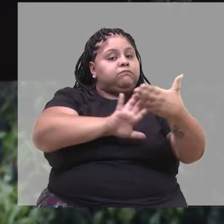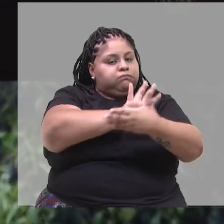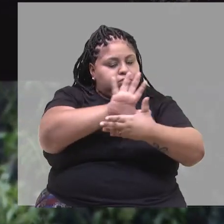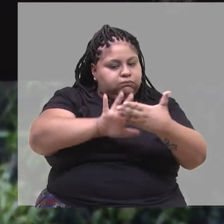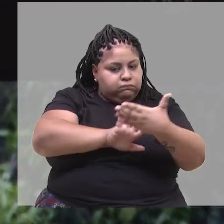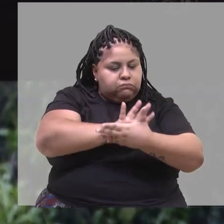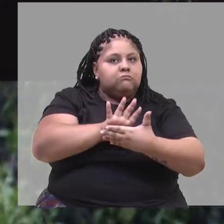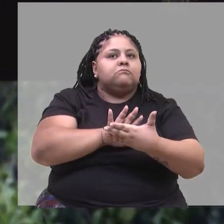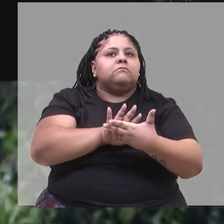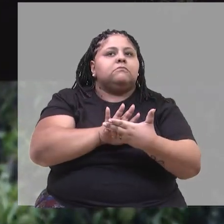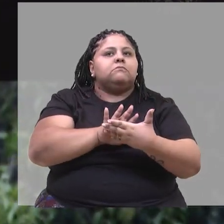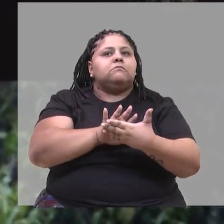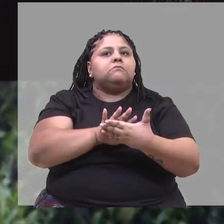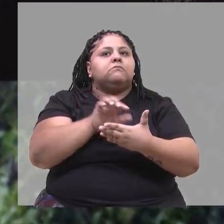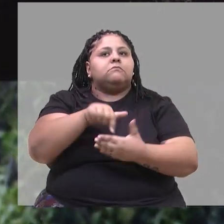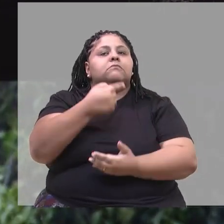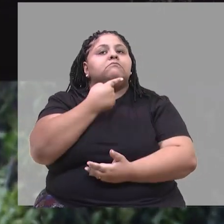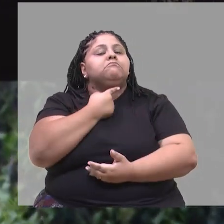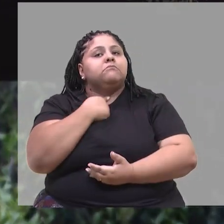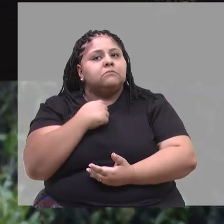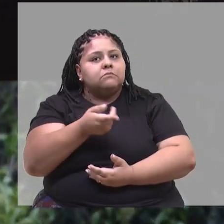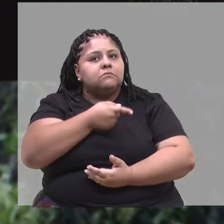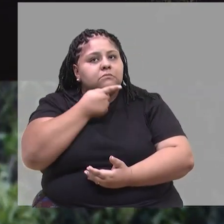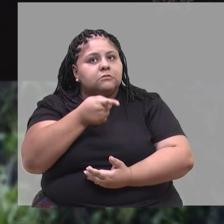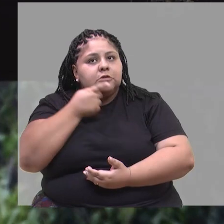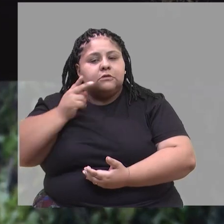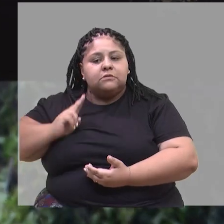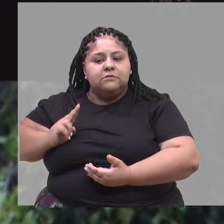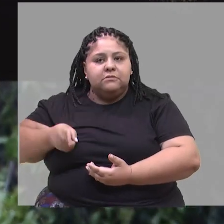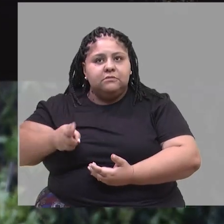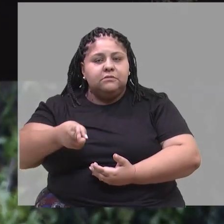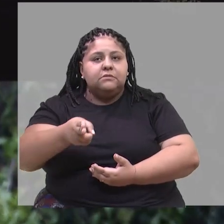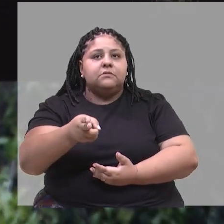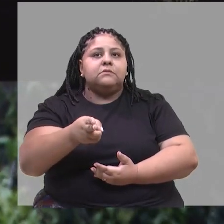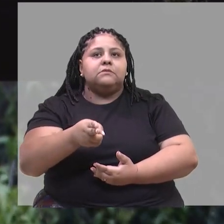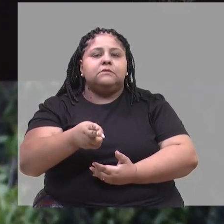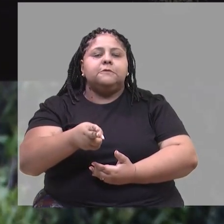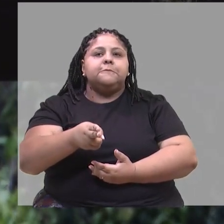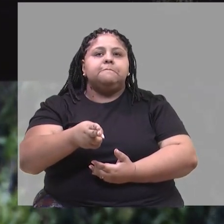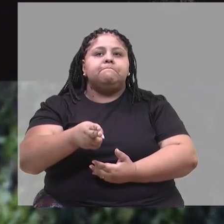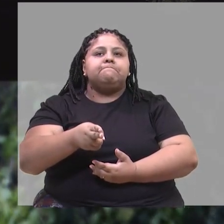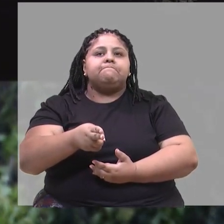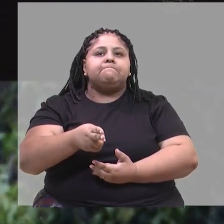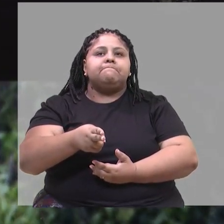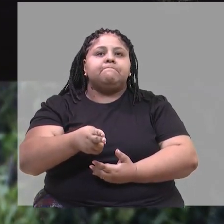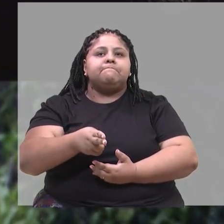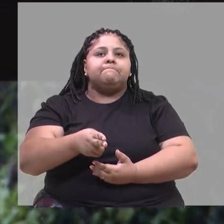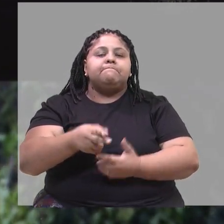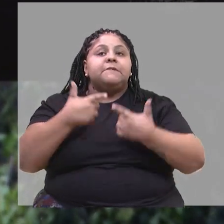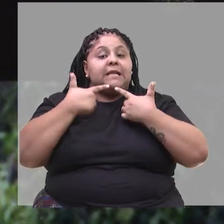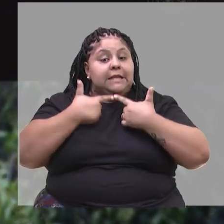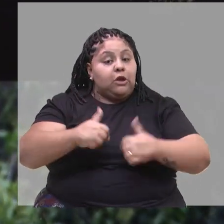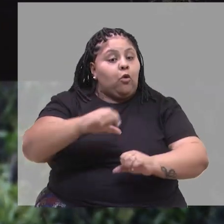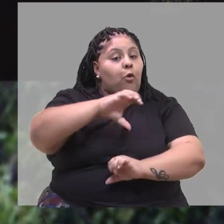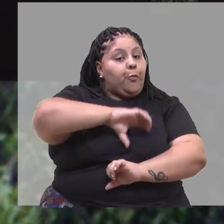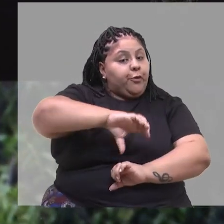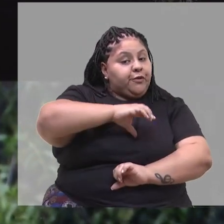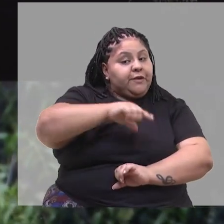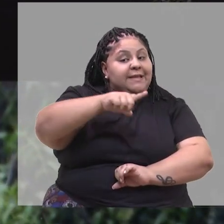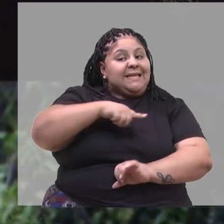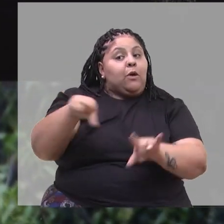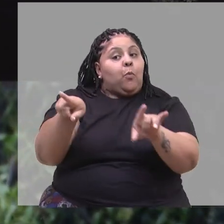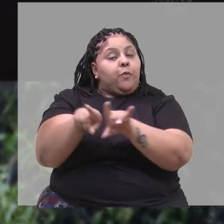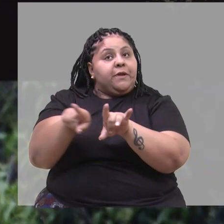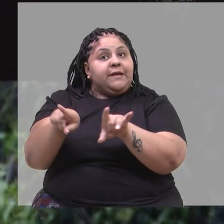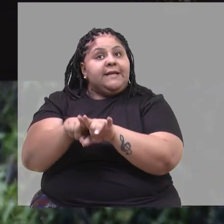tem Libras, né, intérpretes, e eu gosto de falar sempre, a gente tem a língua, a língua portuguesa,